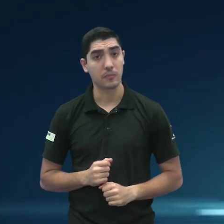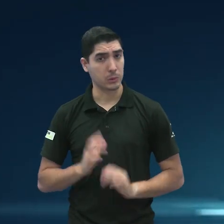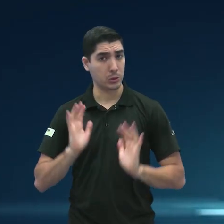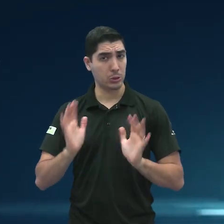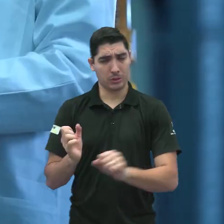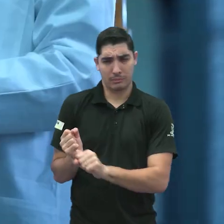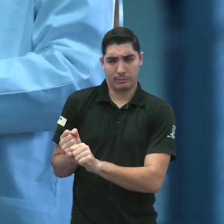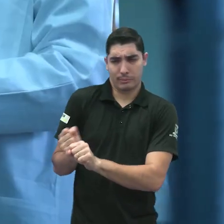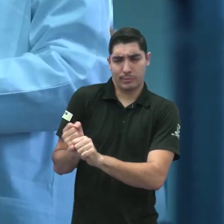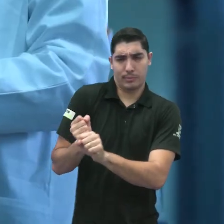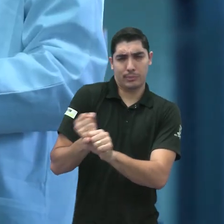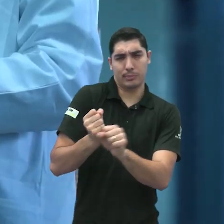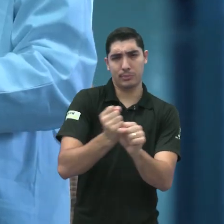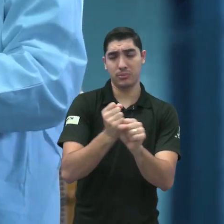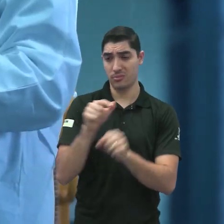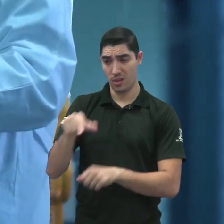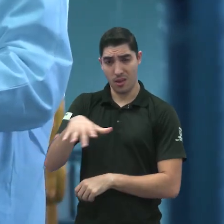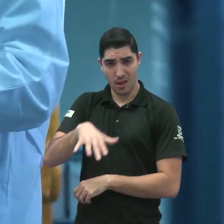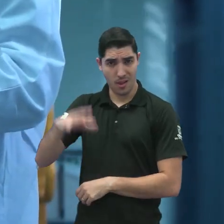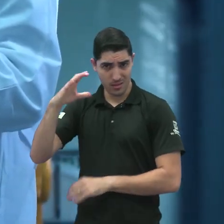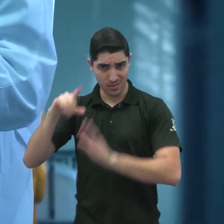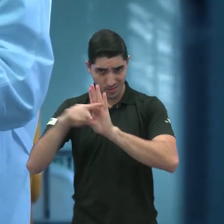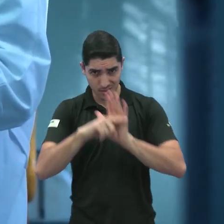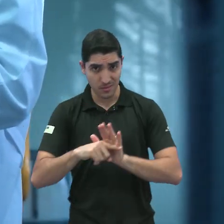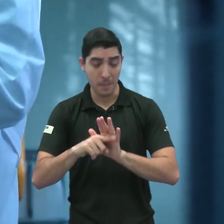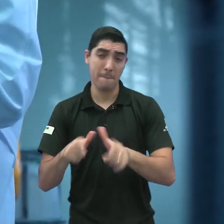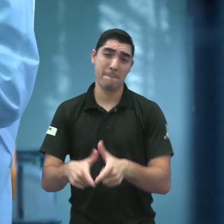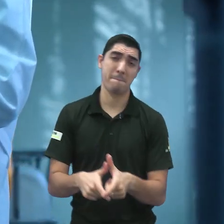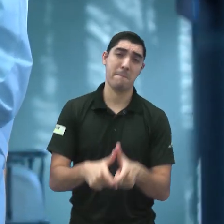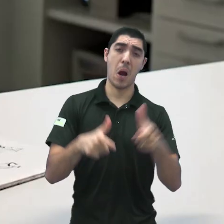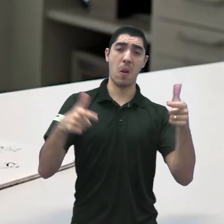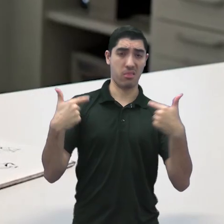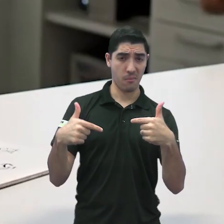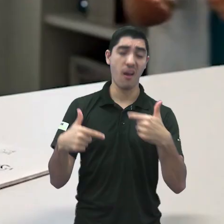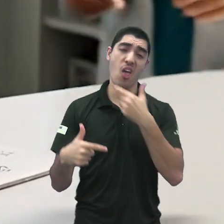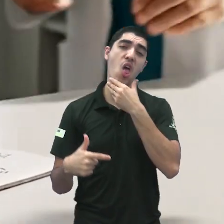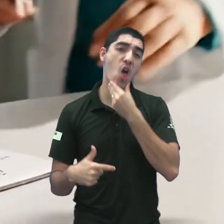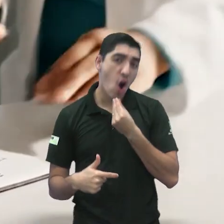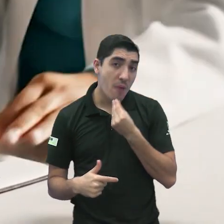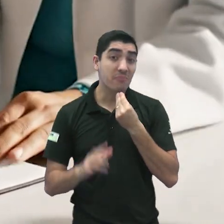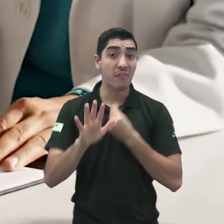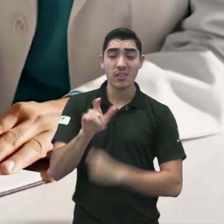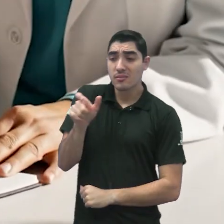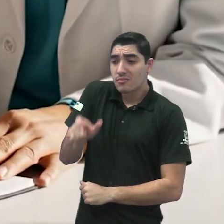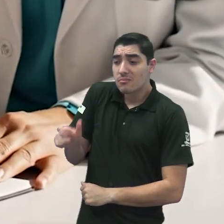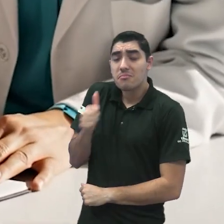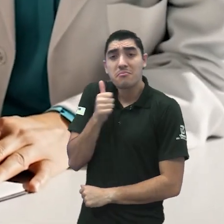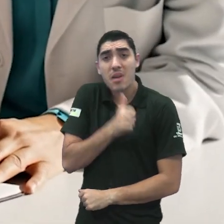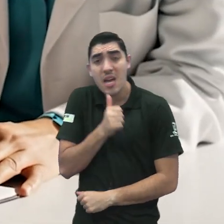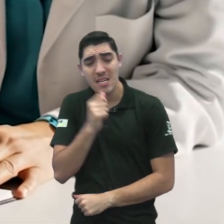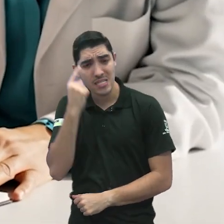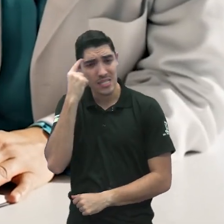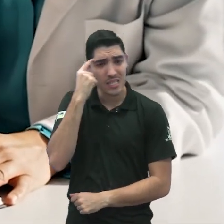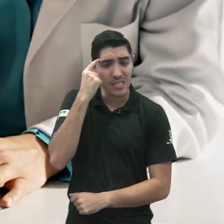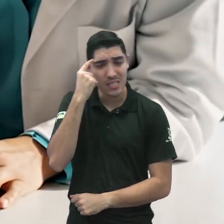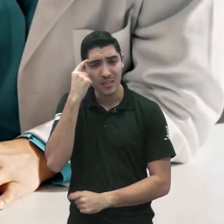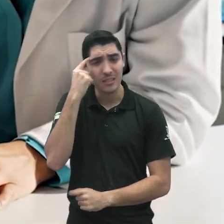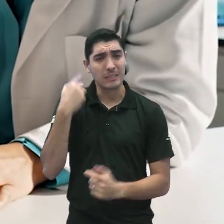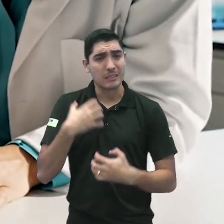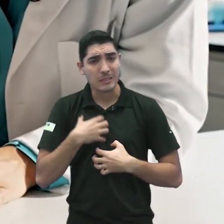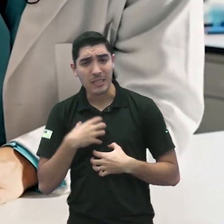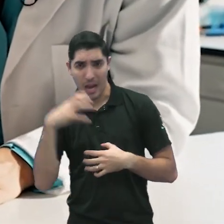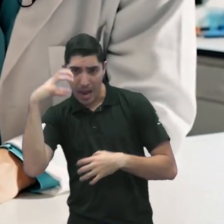tempo, a ciência foi vista como um espaço predominantemente masculino. Para muitas meninas, o primeiro desafio não é